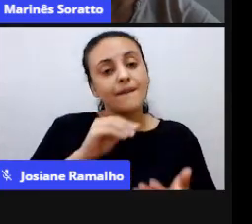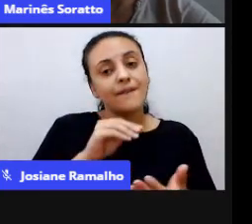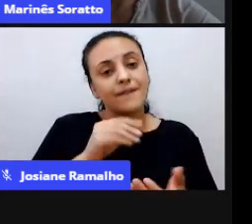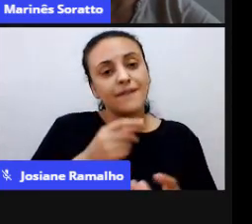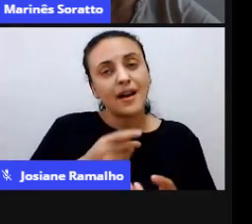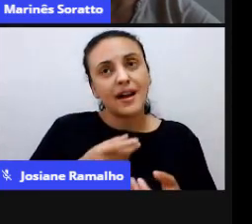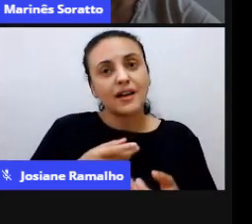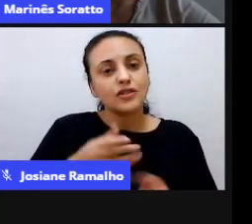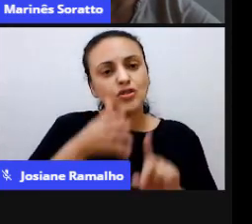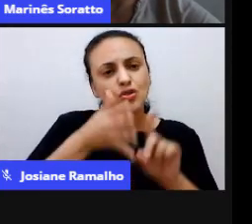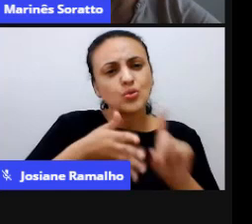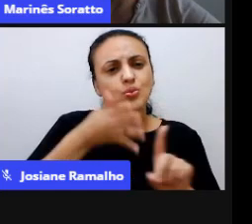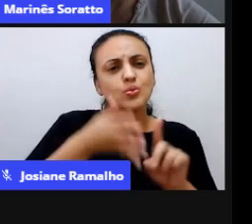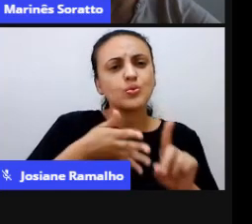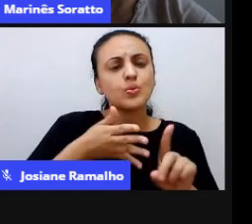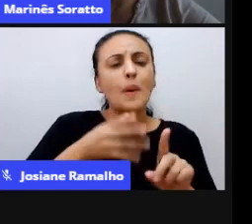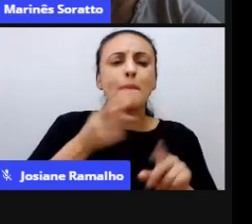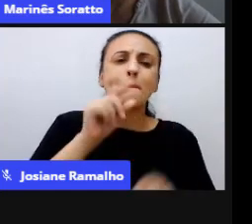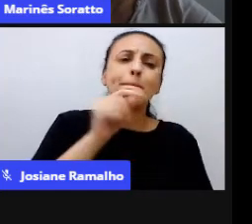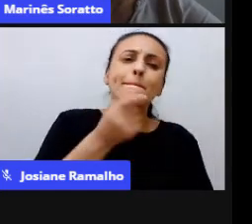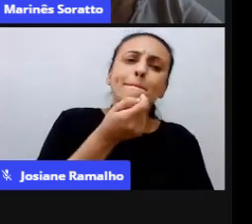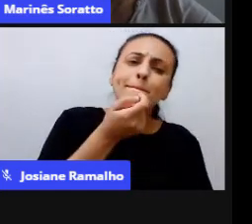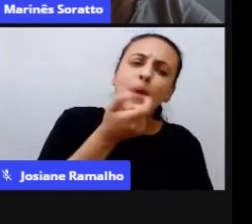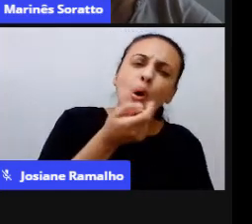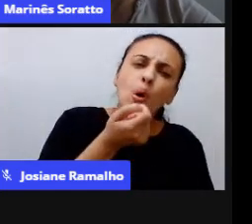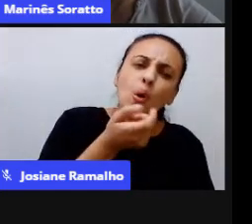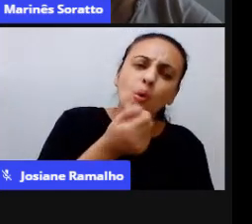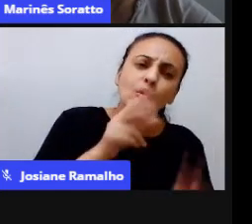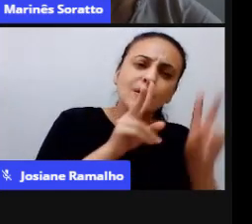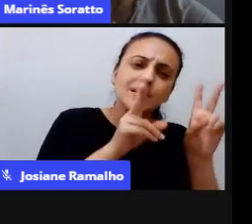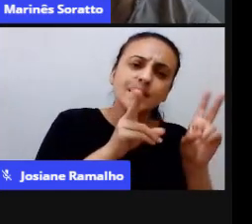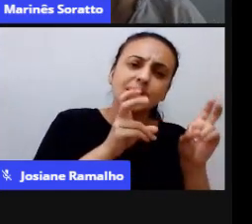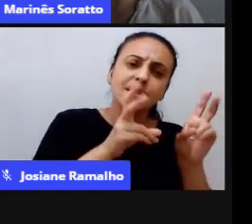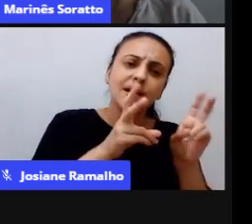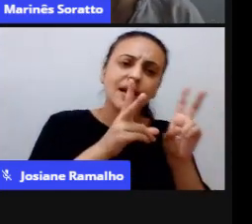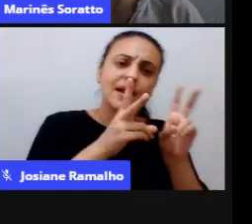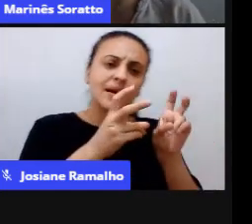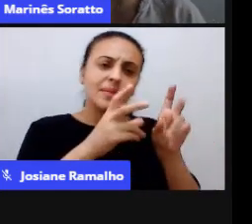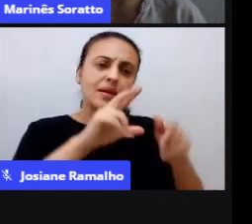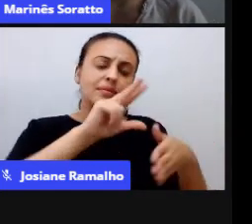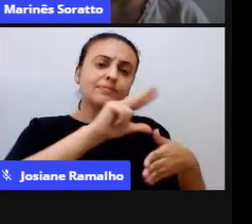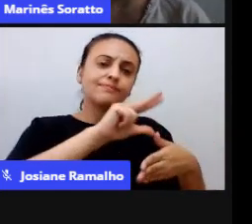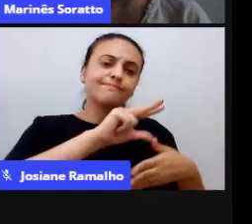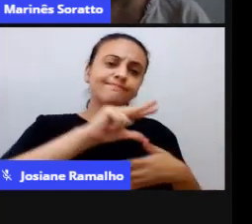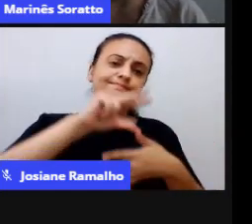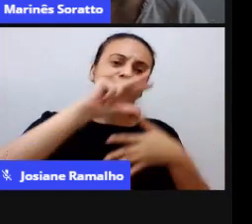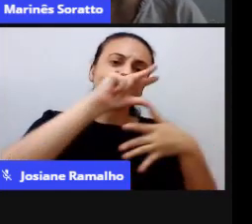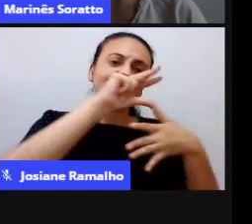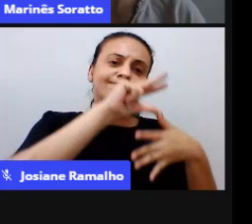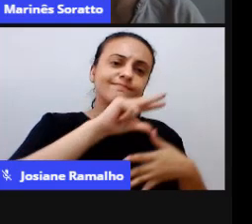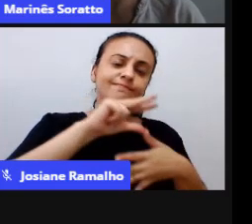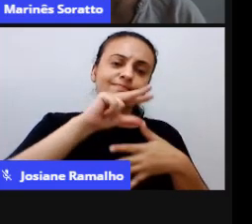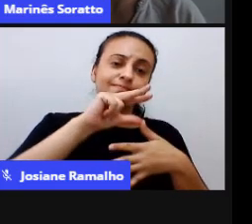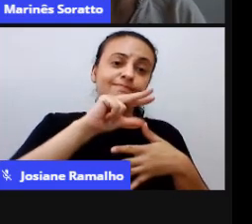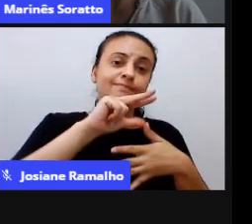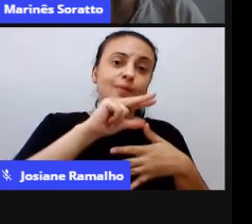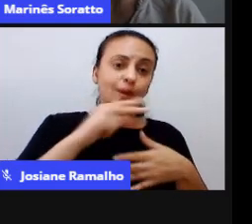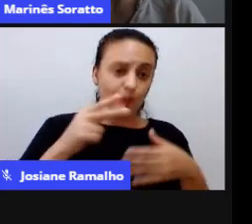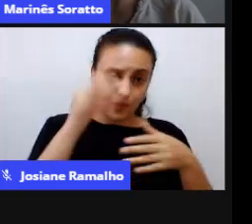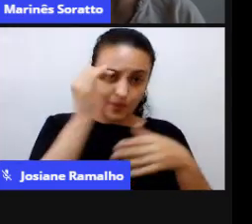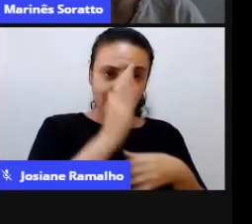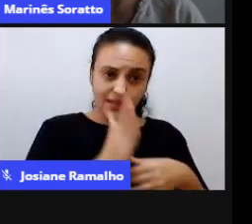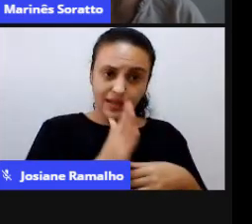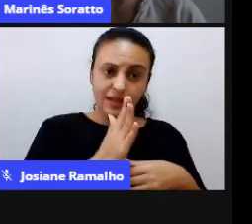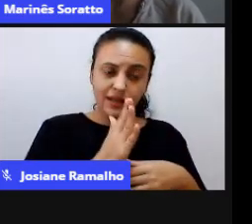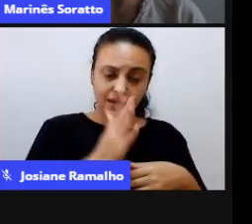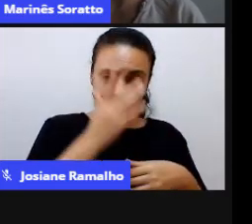ser latino-americano. Isso, quando a gente vai trazendo isso numa formação,